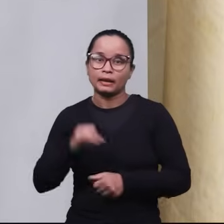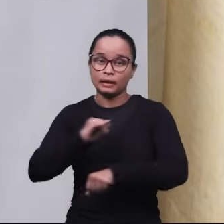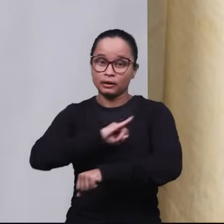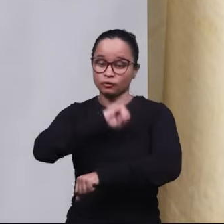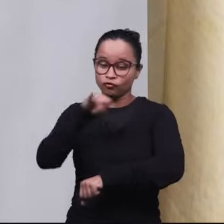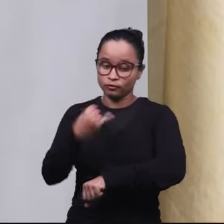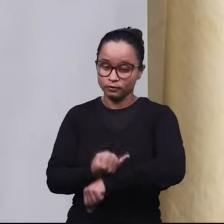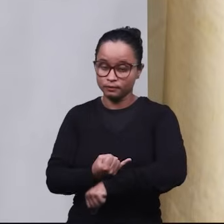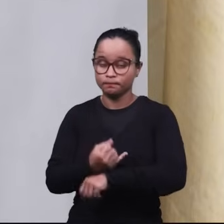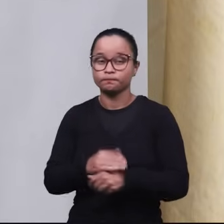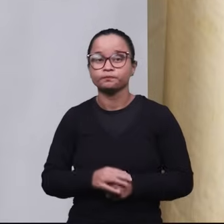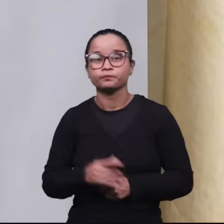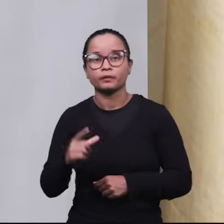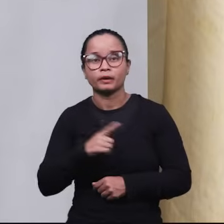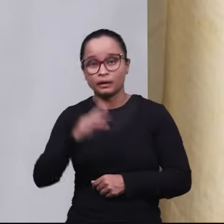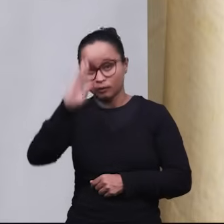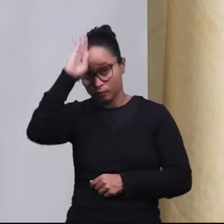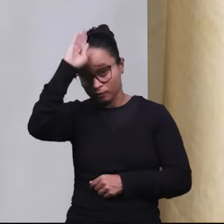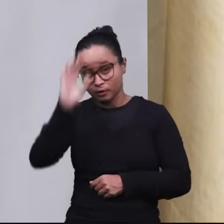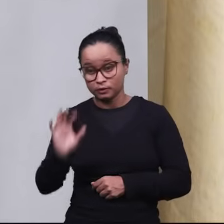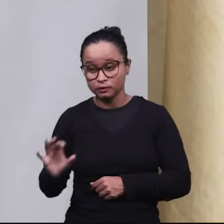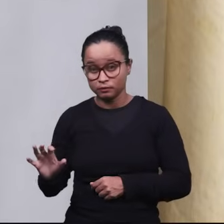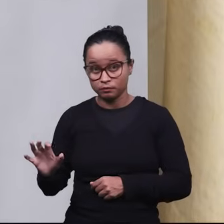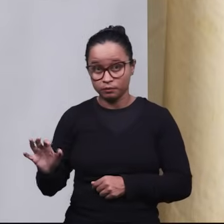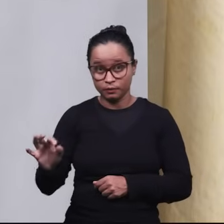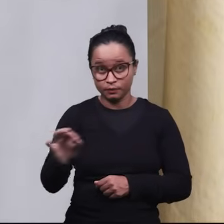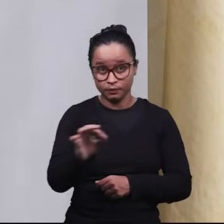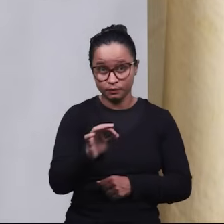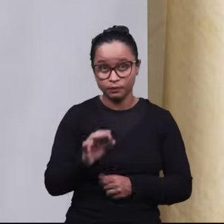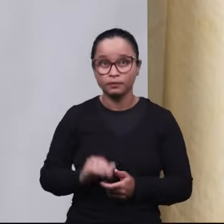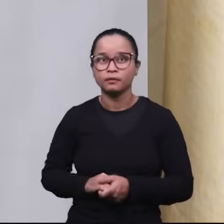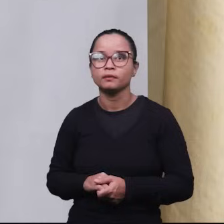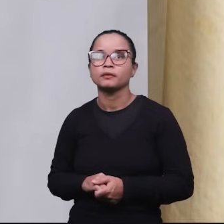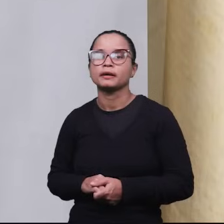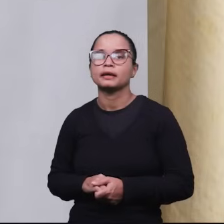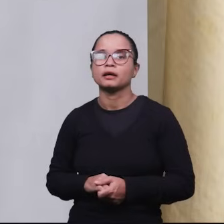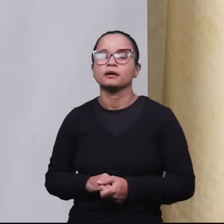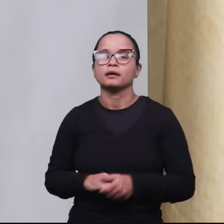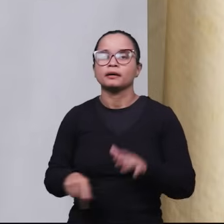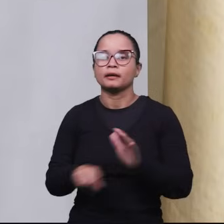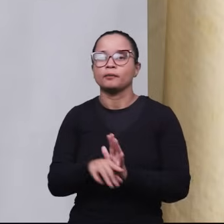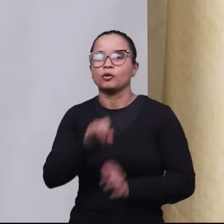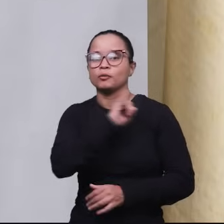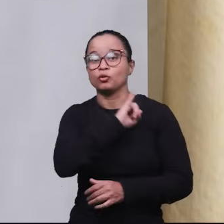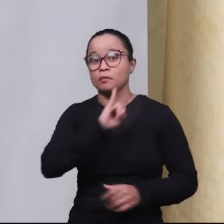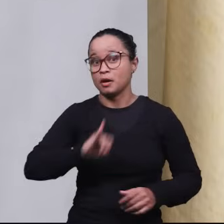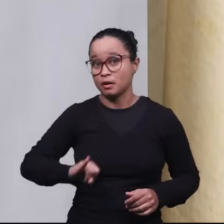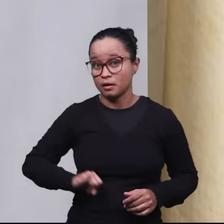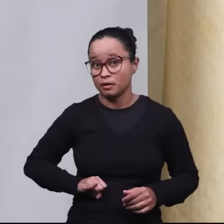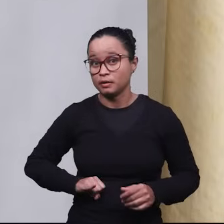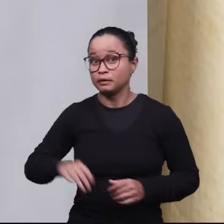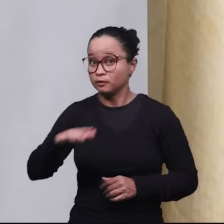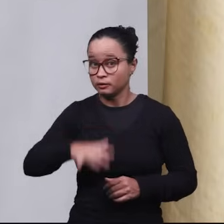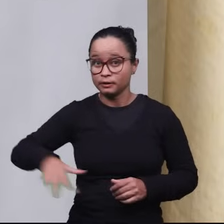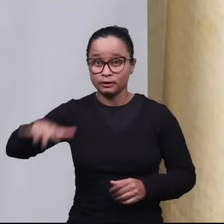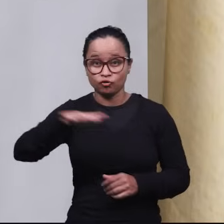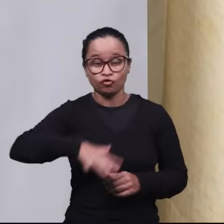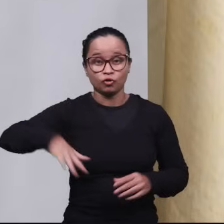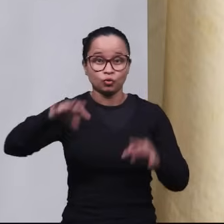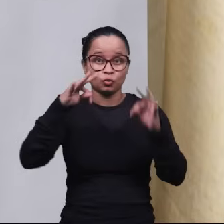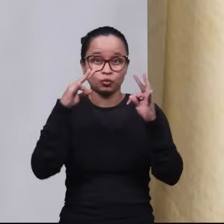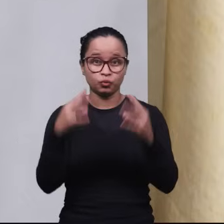Jerusalém. As romanas, que eram as imperiais, né? Roma tomava conta de toda aquela